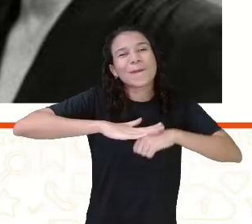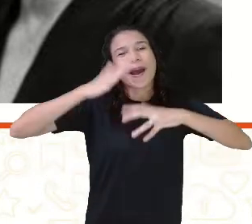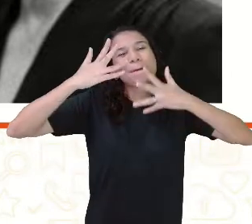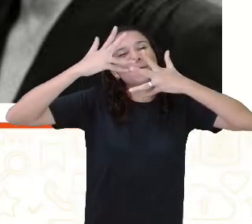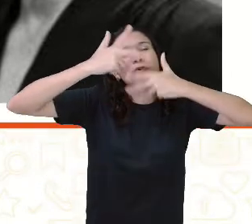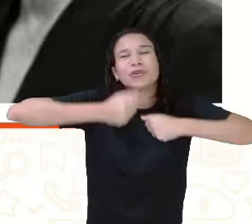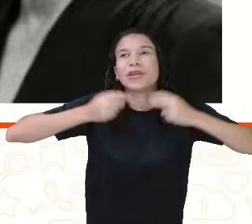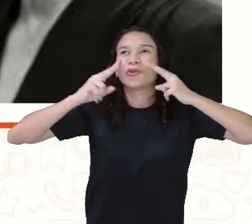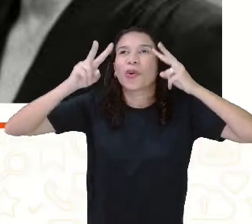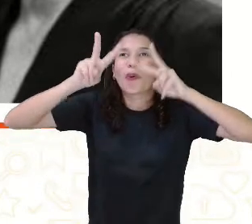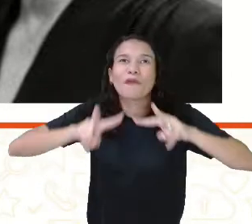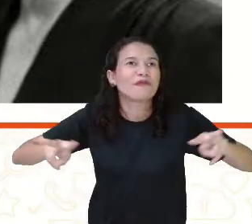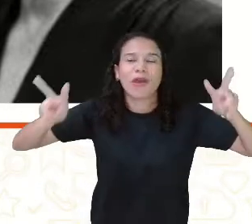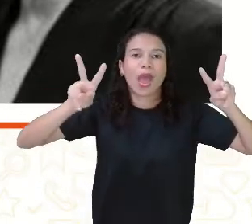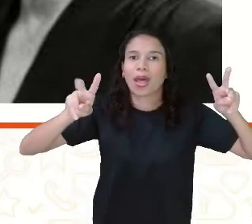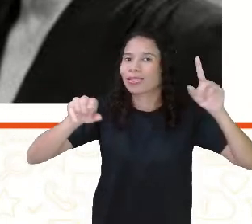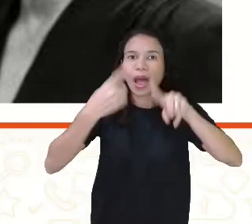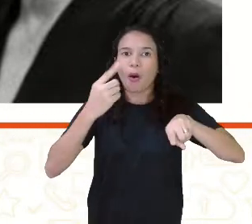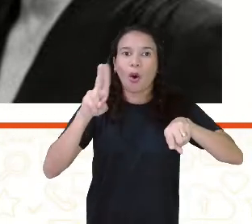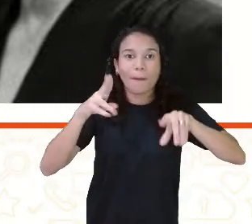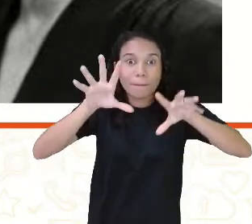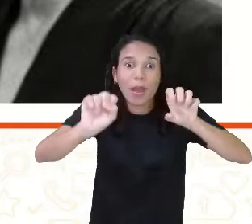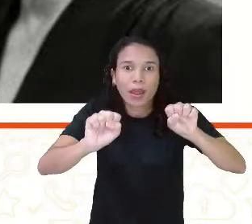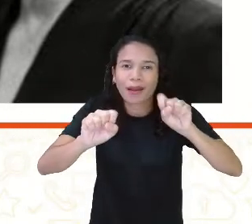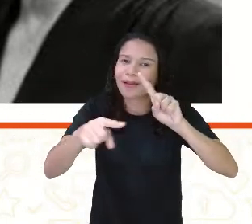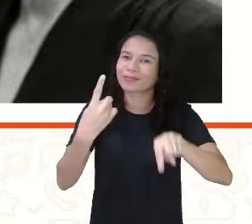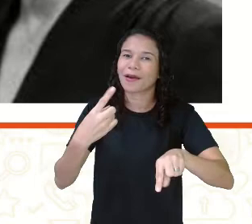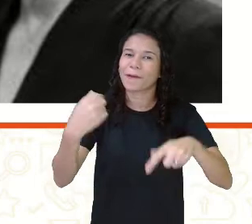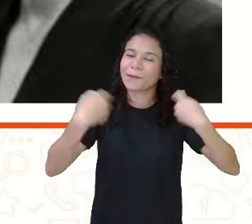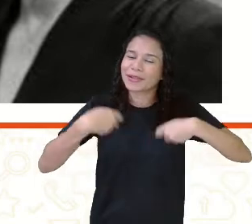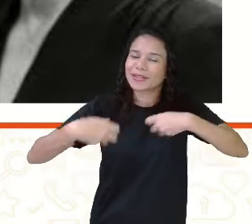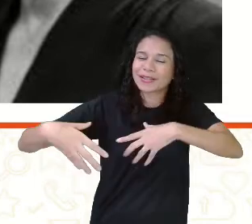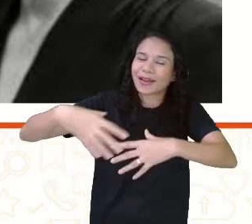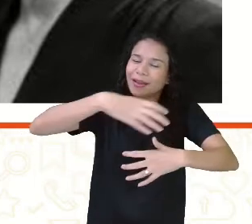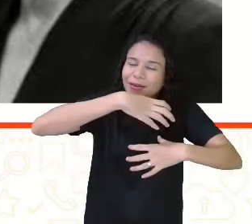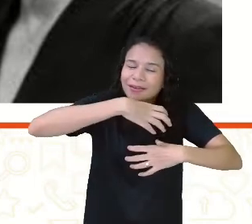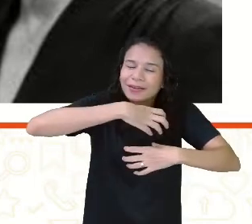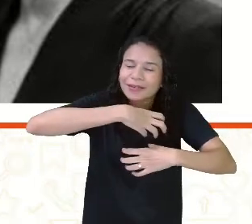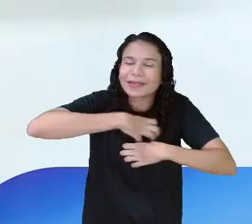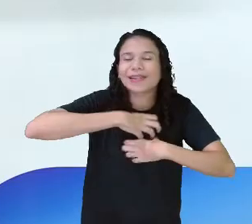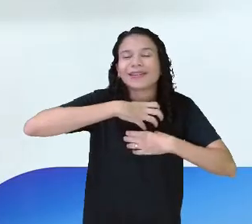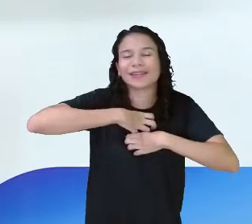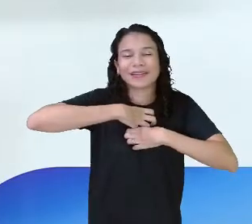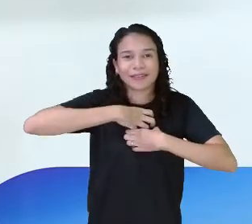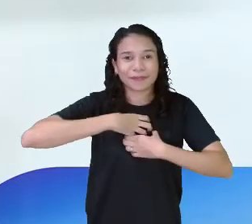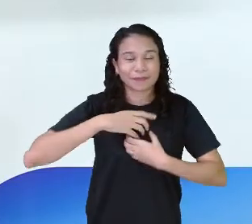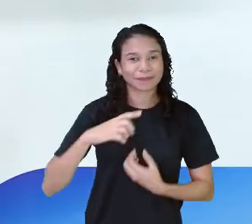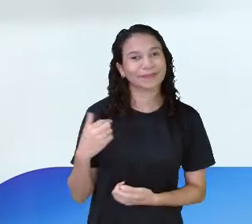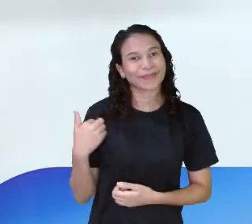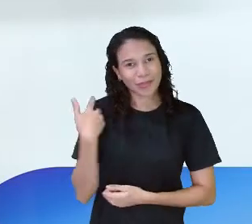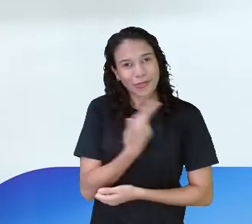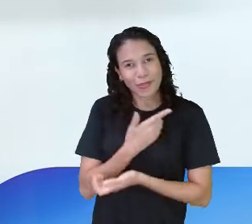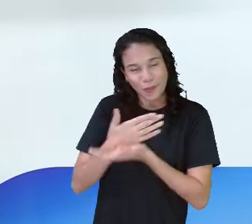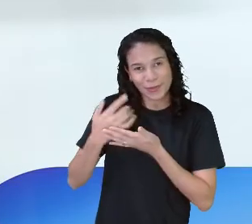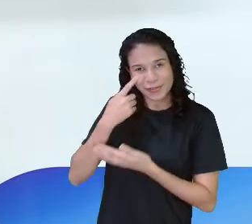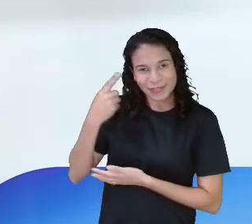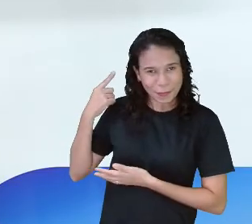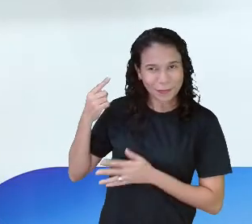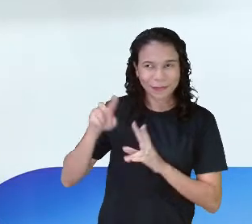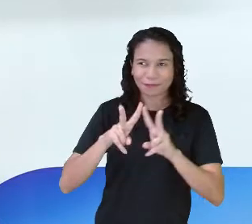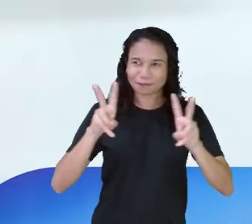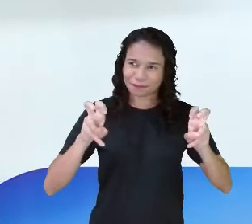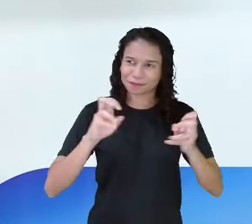mundo não se podem ver nem tocar. Elas devem ser sentidas com o coração, aquilo que a gente falou um pouquinho lá no